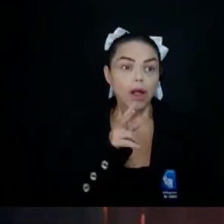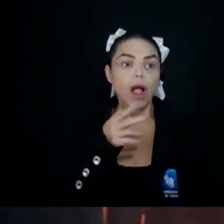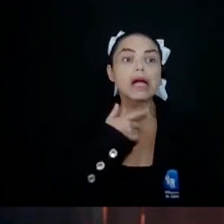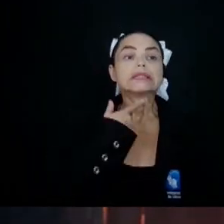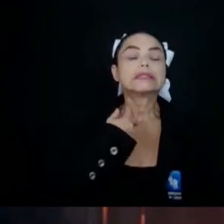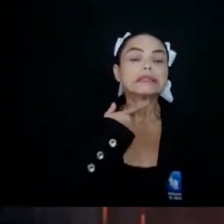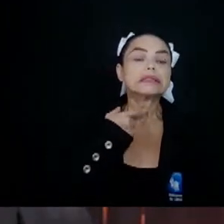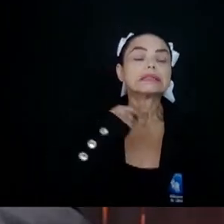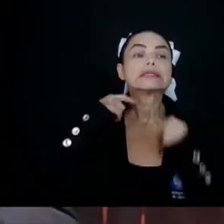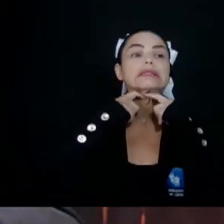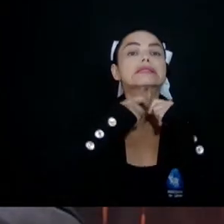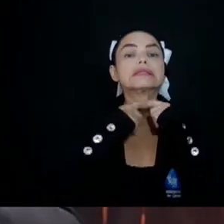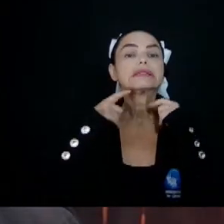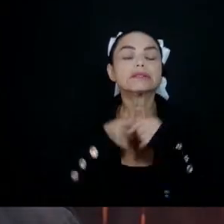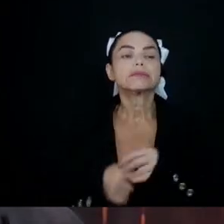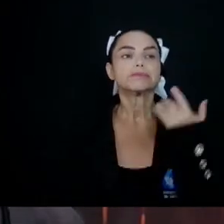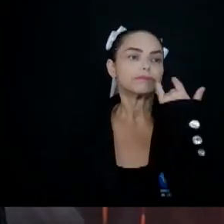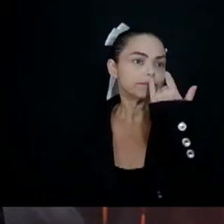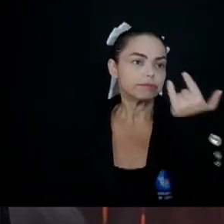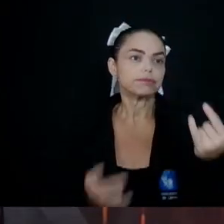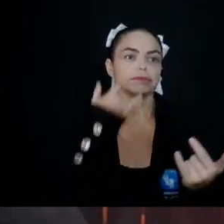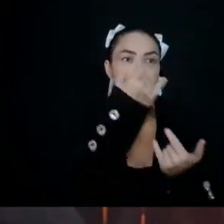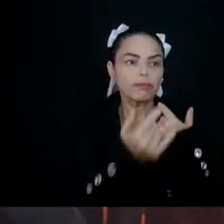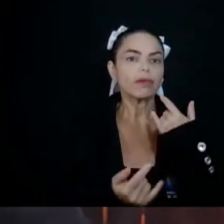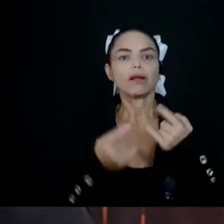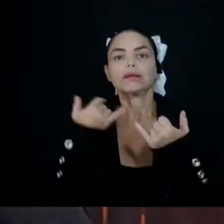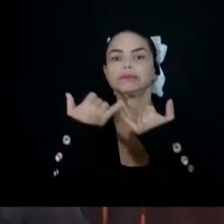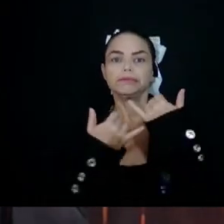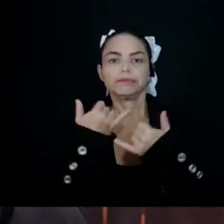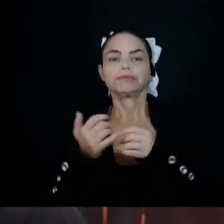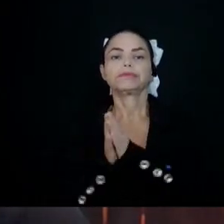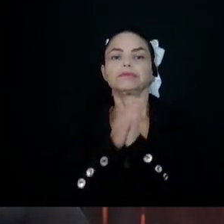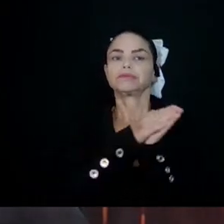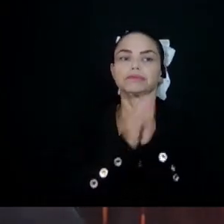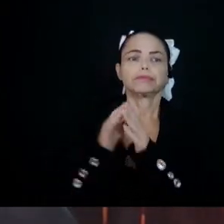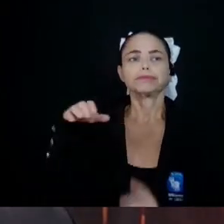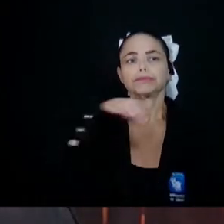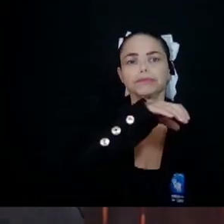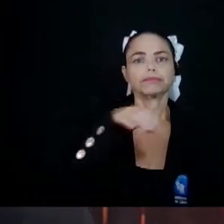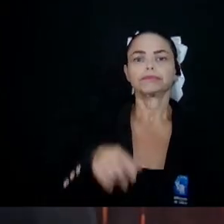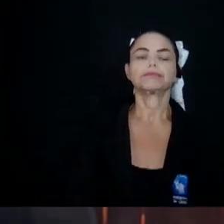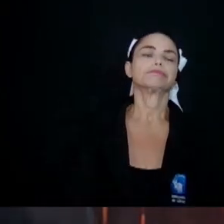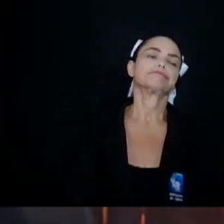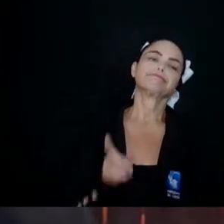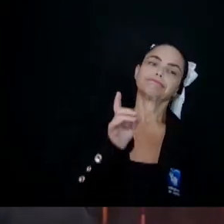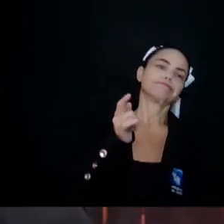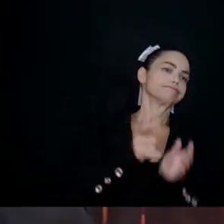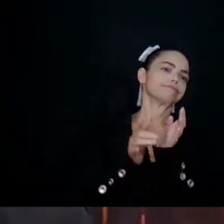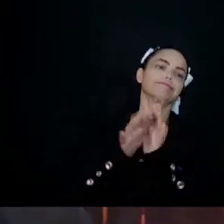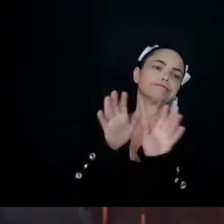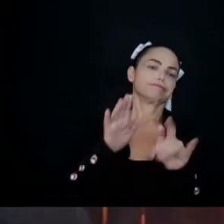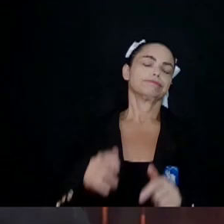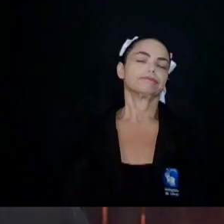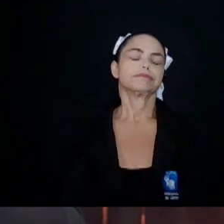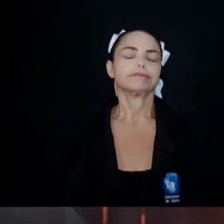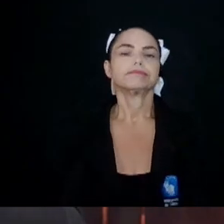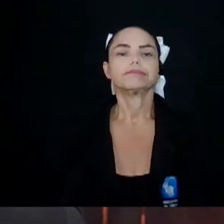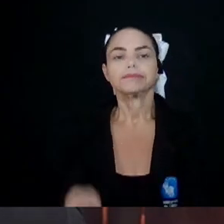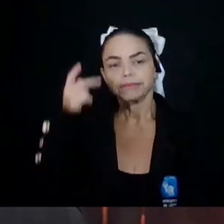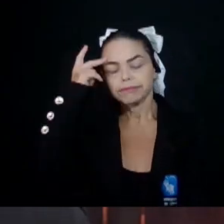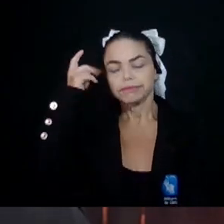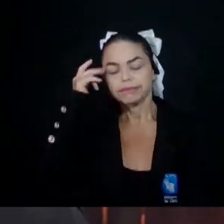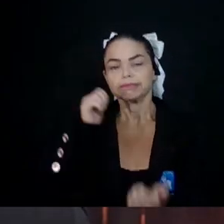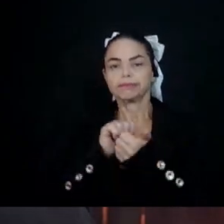ela ficava totalmente atraída por aquele brinquedo, e daí quando ia ver, o brinquedo não era nada daquilo. Uhum. É normal a gente fazer